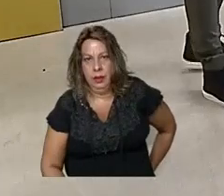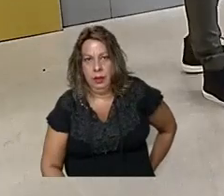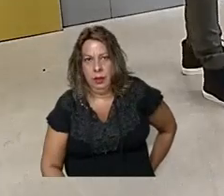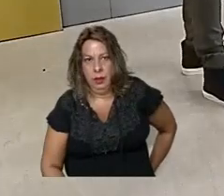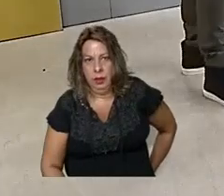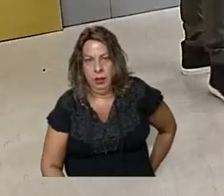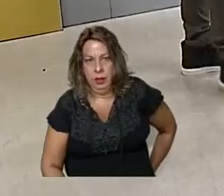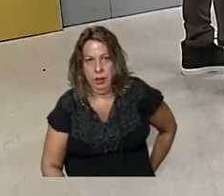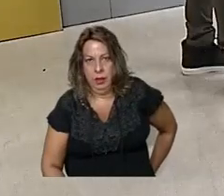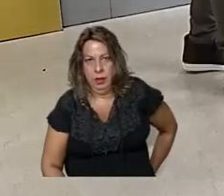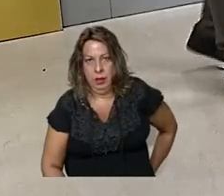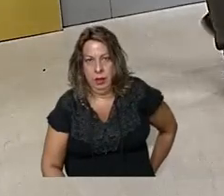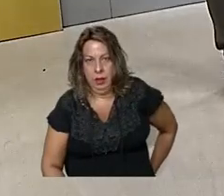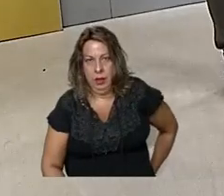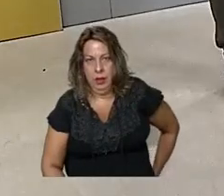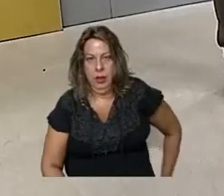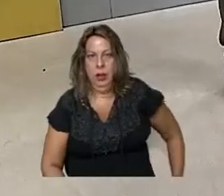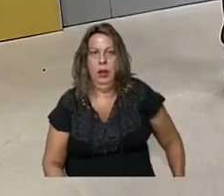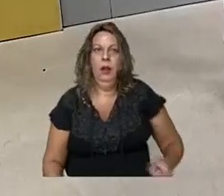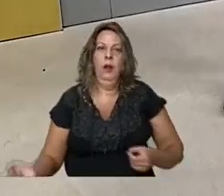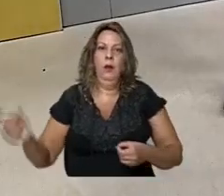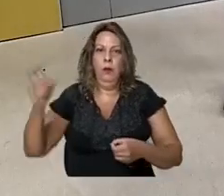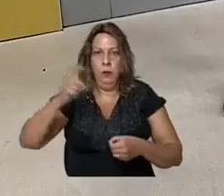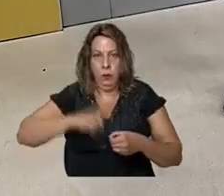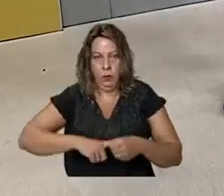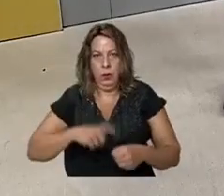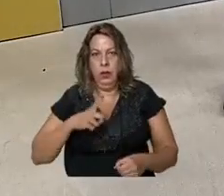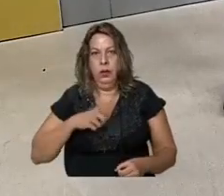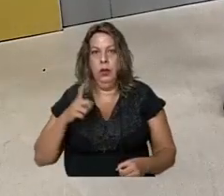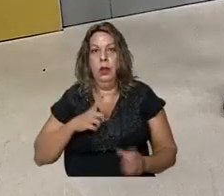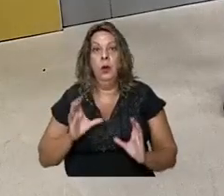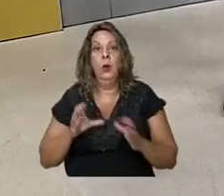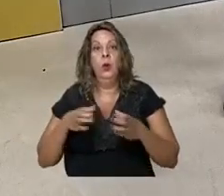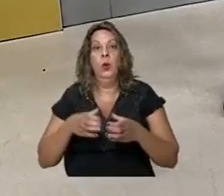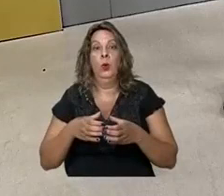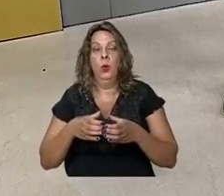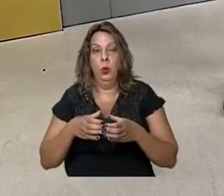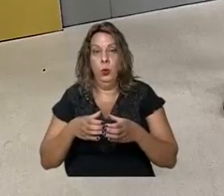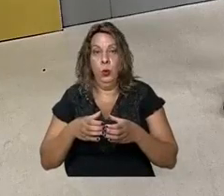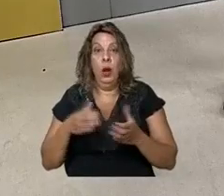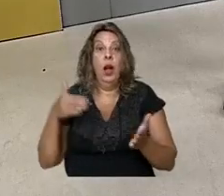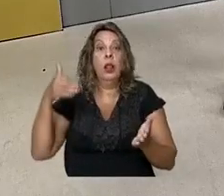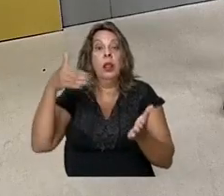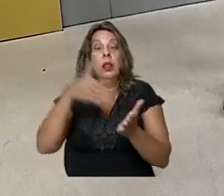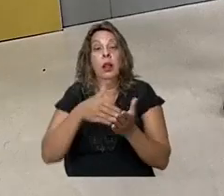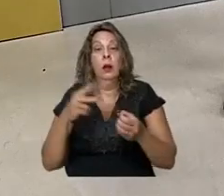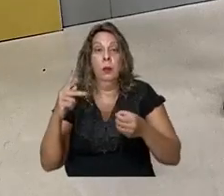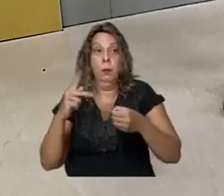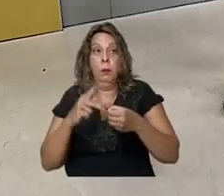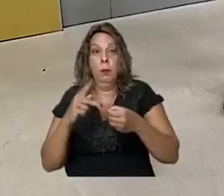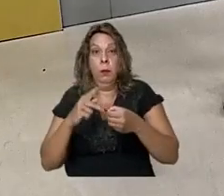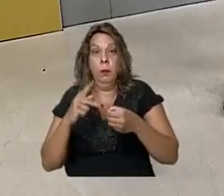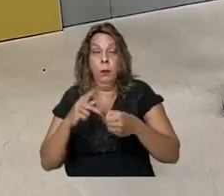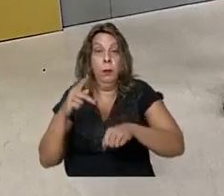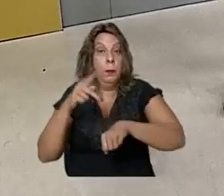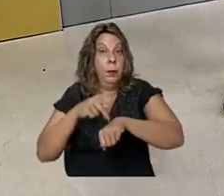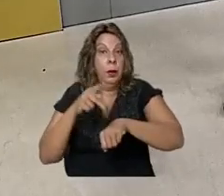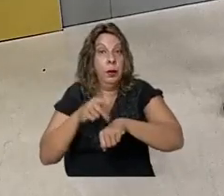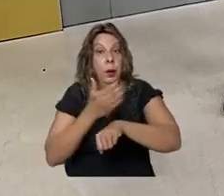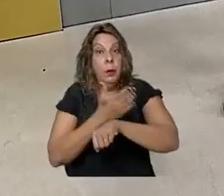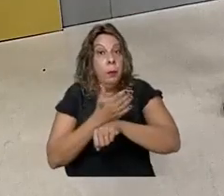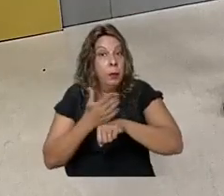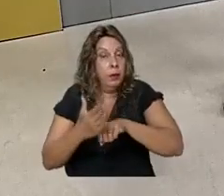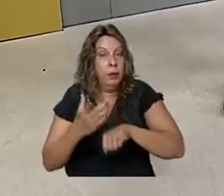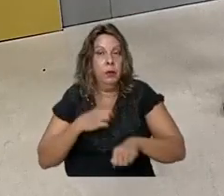último domingo? Ótima ideia, Jaque. Vamos voltar assim, vamos falar sobre a caravana Caju Cap, que foi até o povoado Pedra Branca e lá